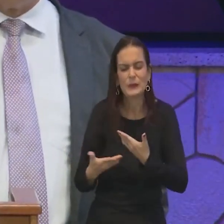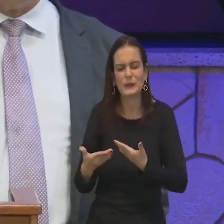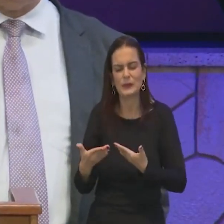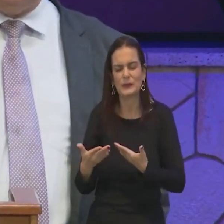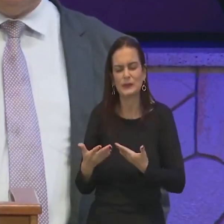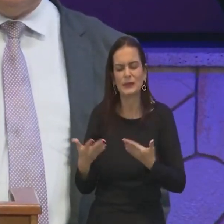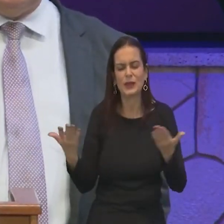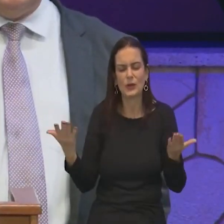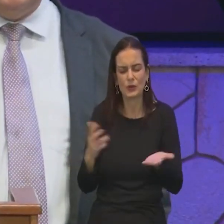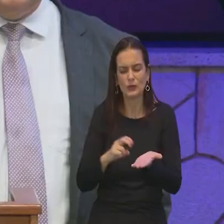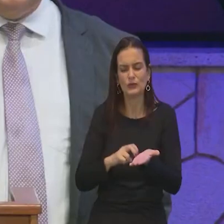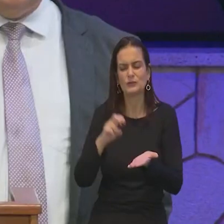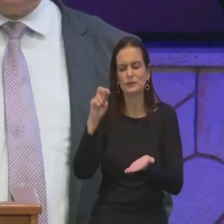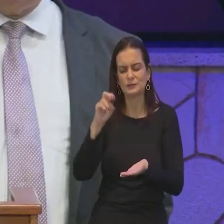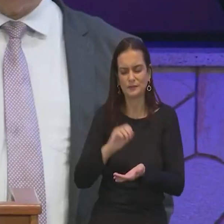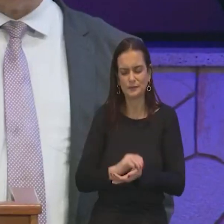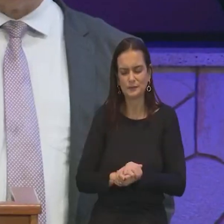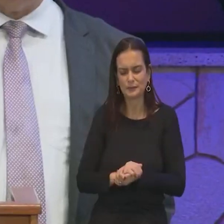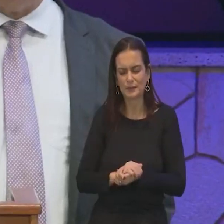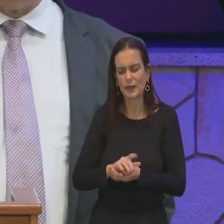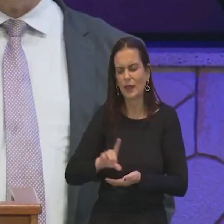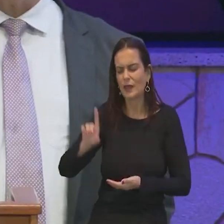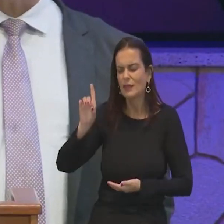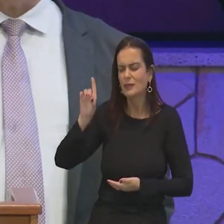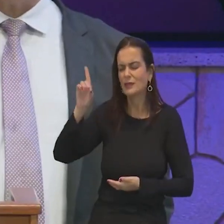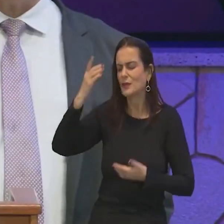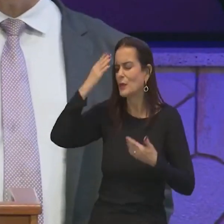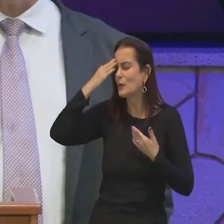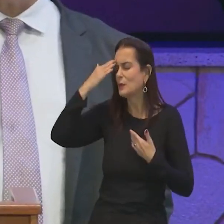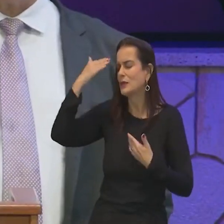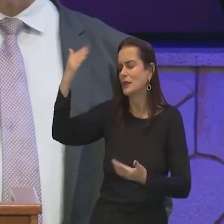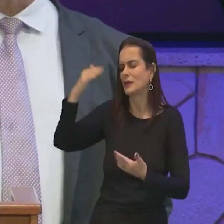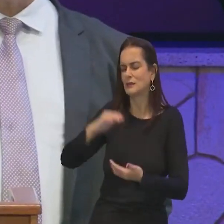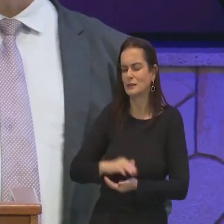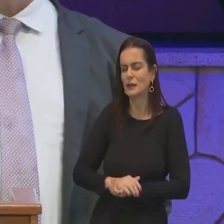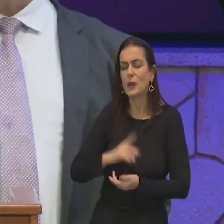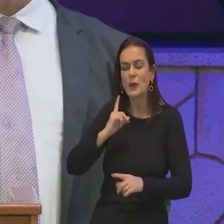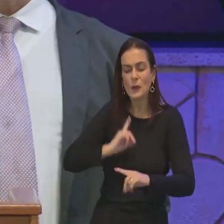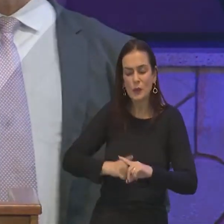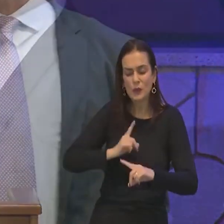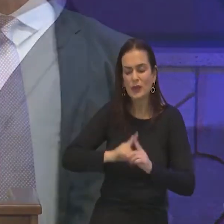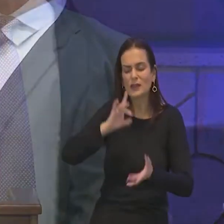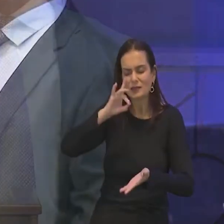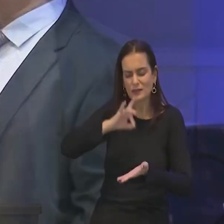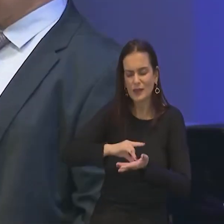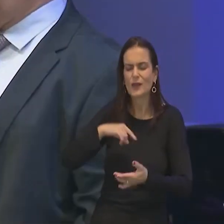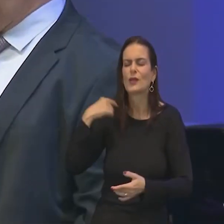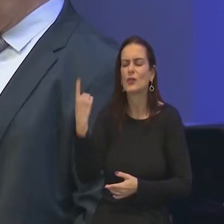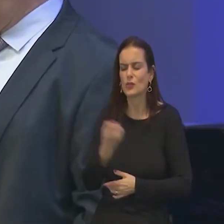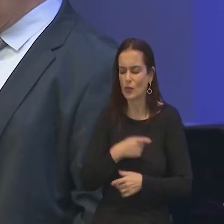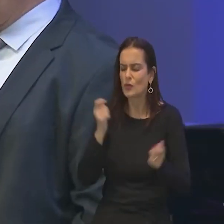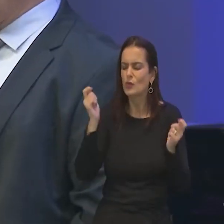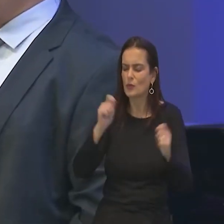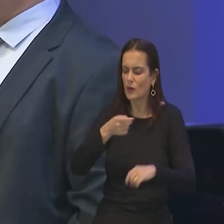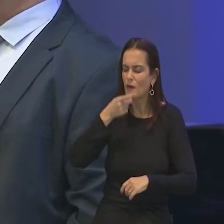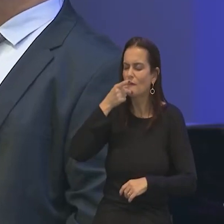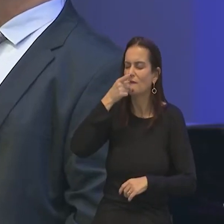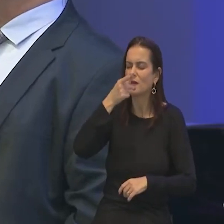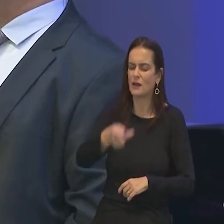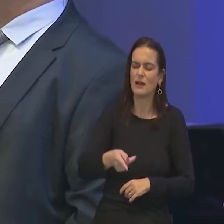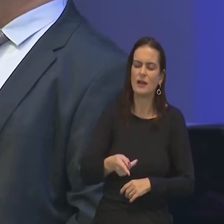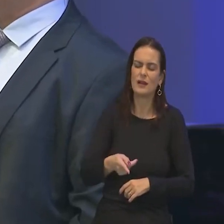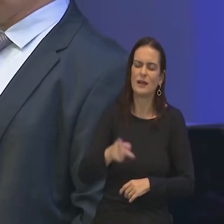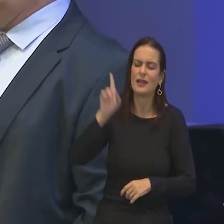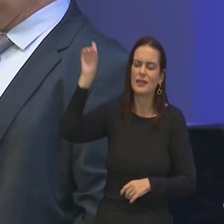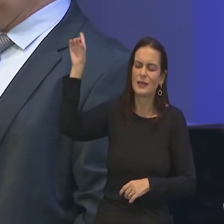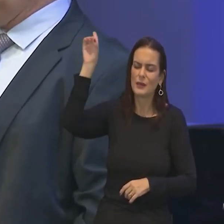nesta manhã, Senhor. Ó Deus, obrigado, Pai, porque de fato nós podemos afirmar que a Tua presença